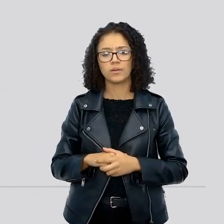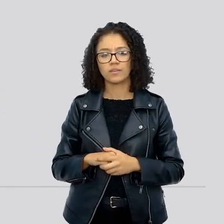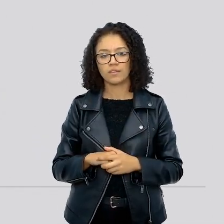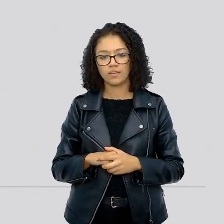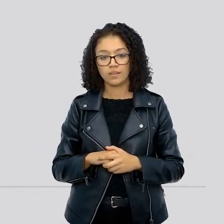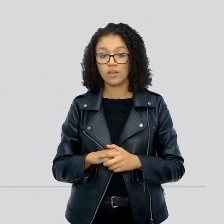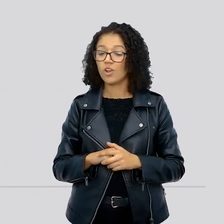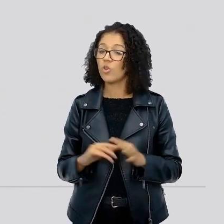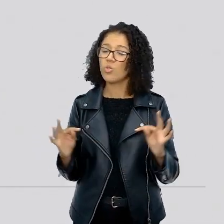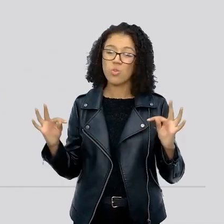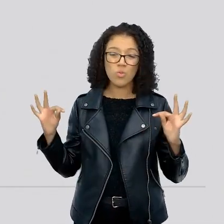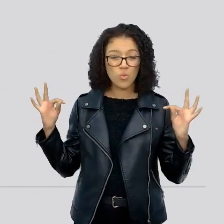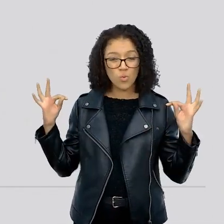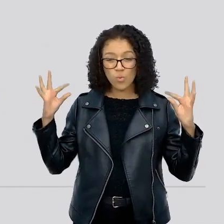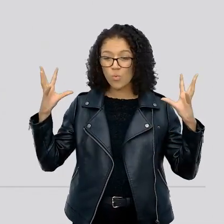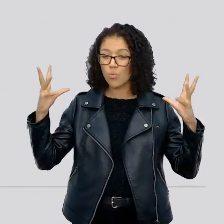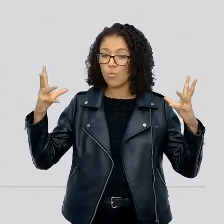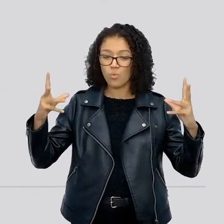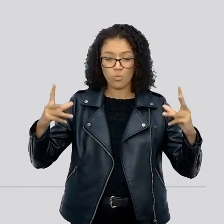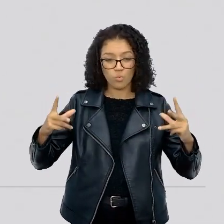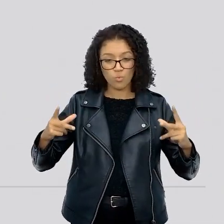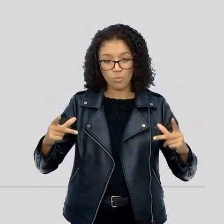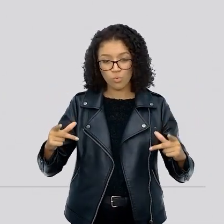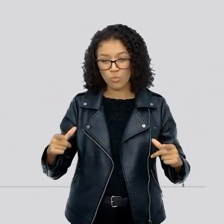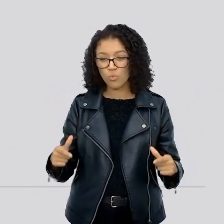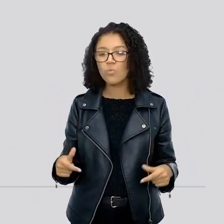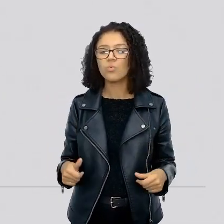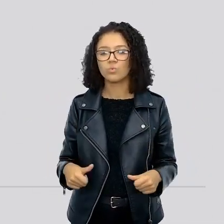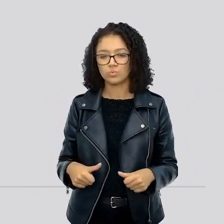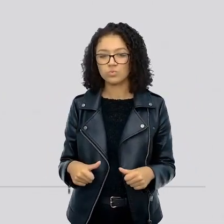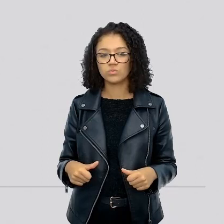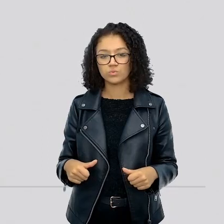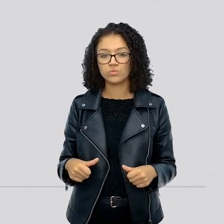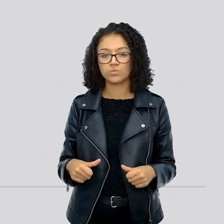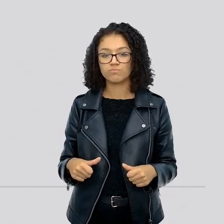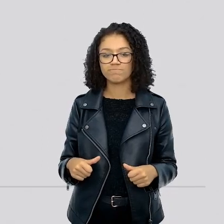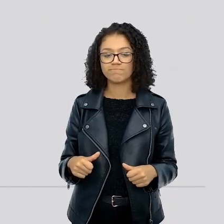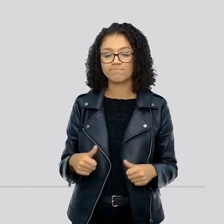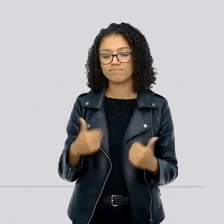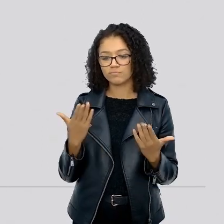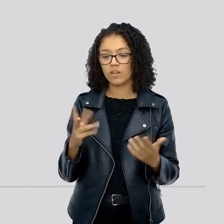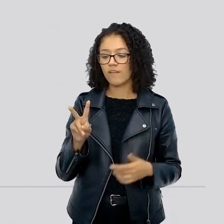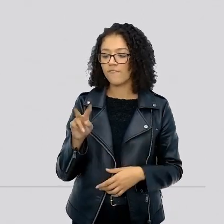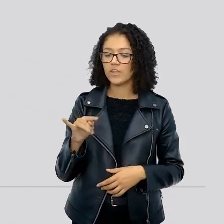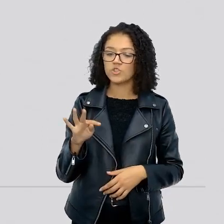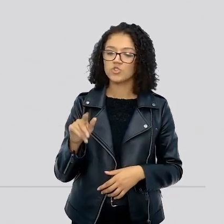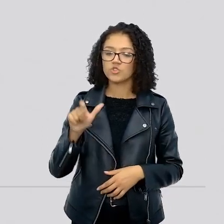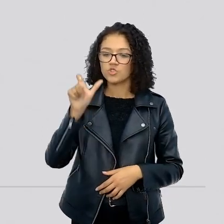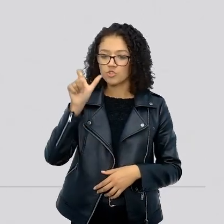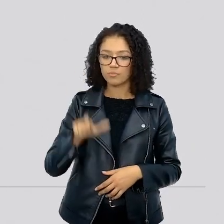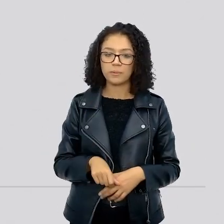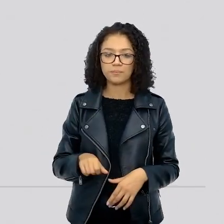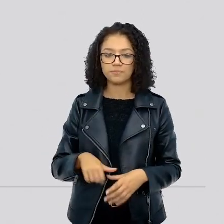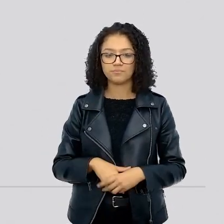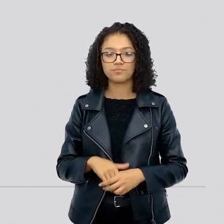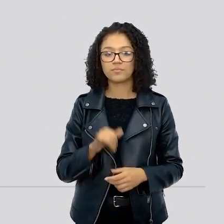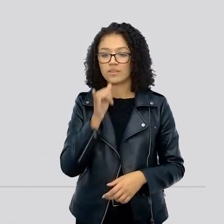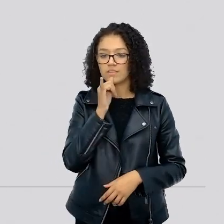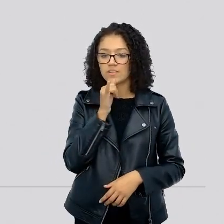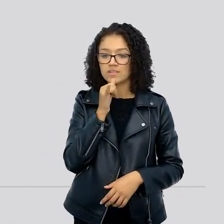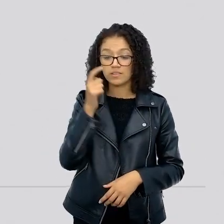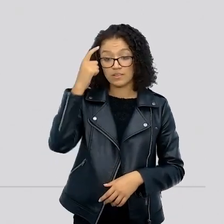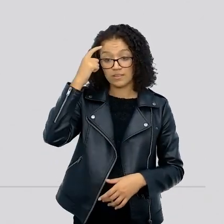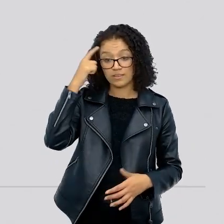todas as áreas que são impactadas na vida dessa vítima. Então, essa vítima tem saúde